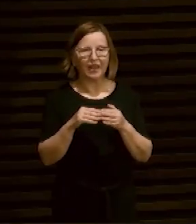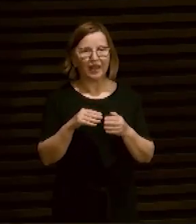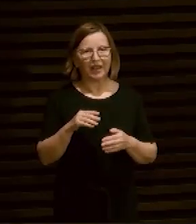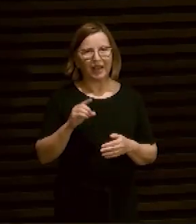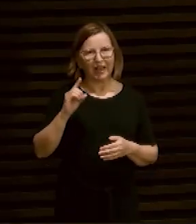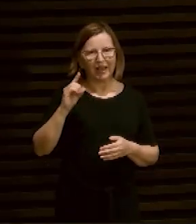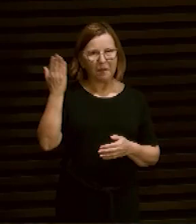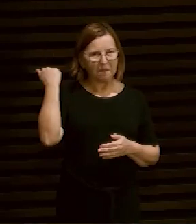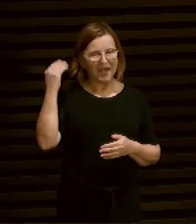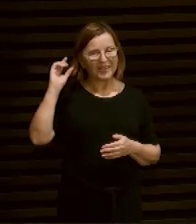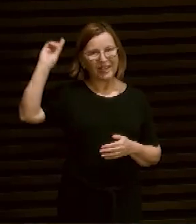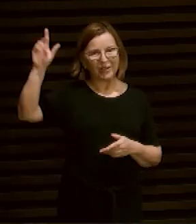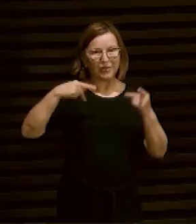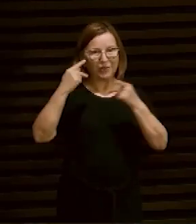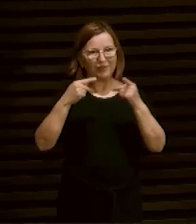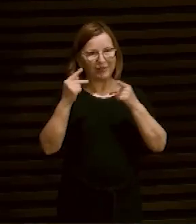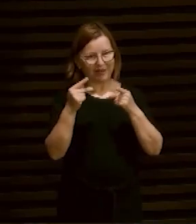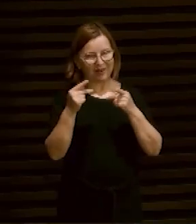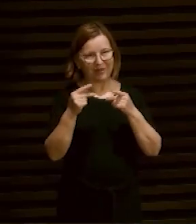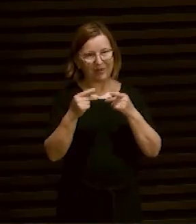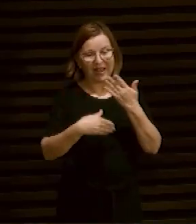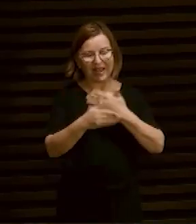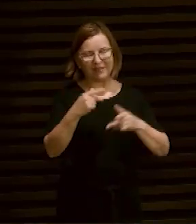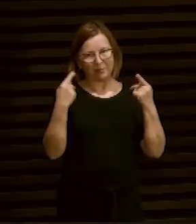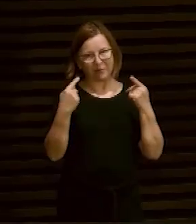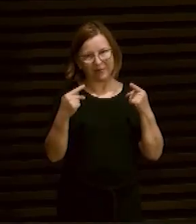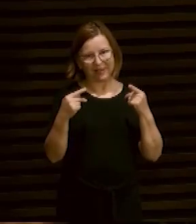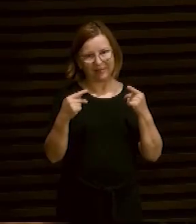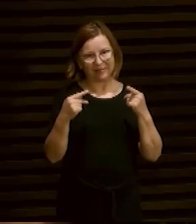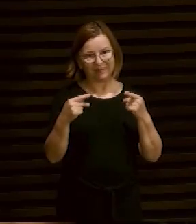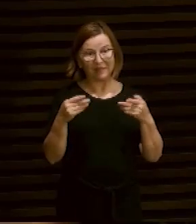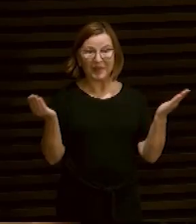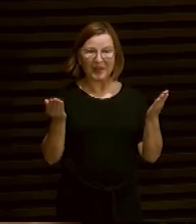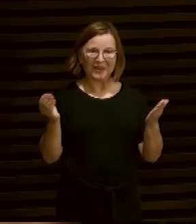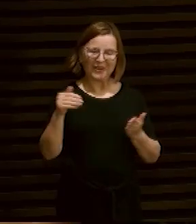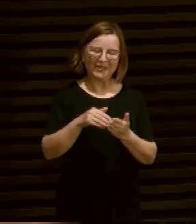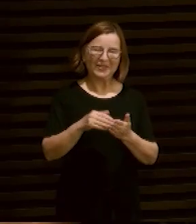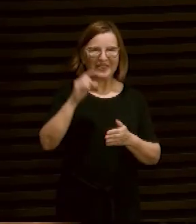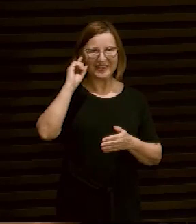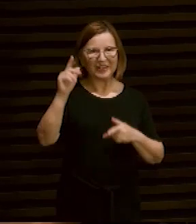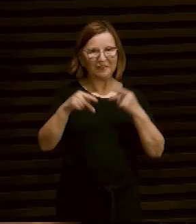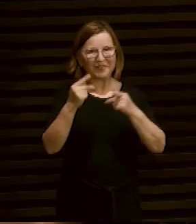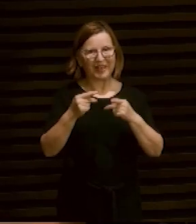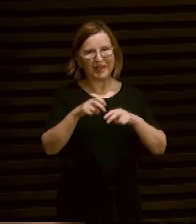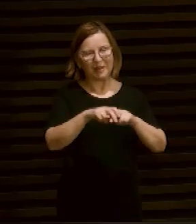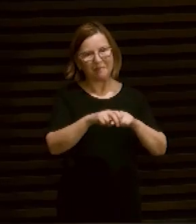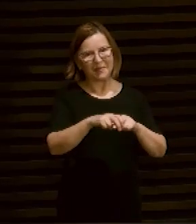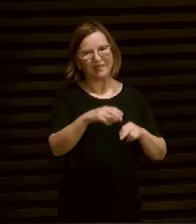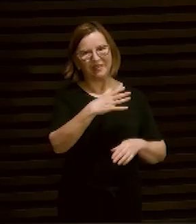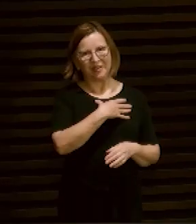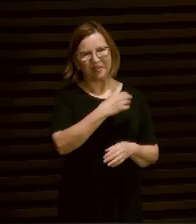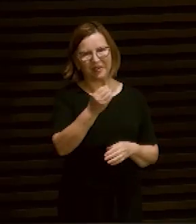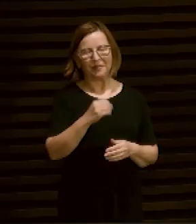vezes, muitas maneiras aos pais, agora, nesses últimos dias, ele nos falou pelo Filho.